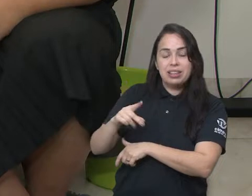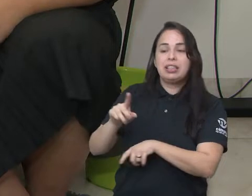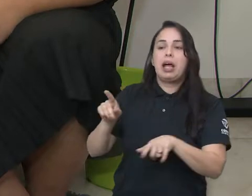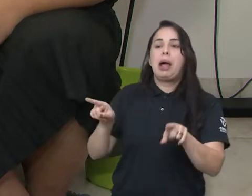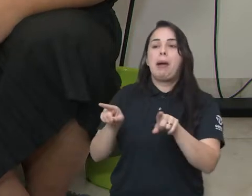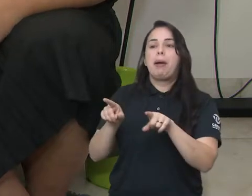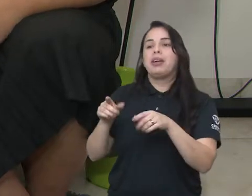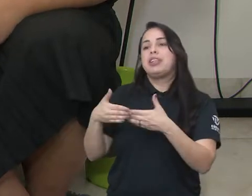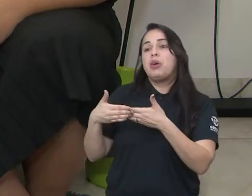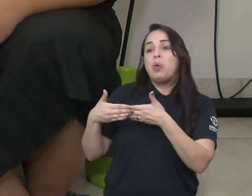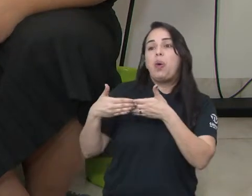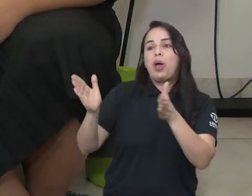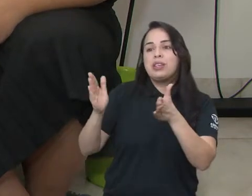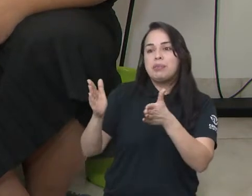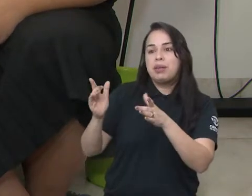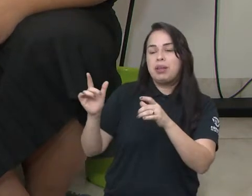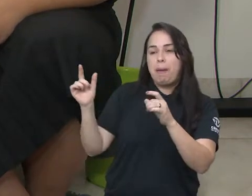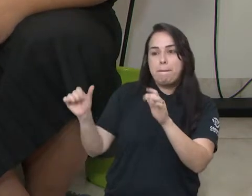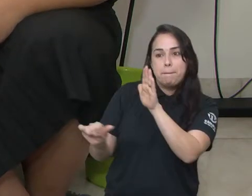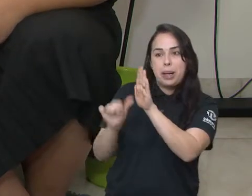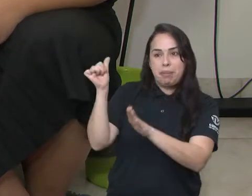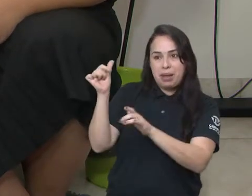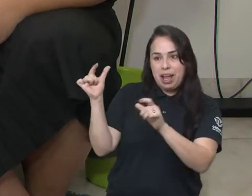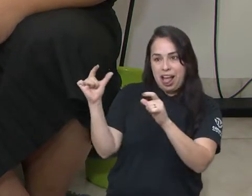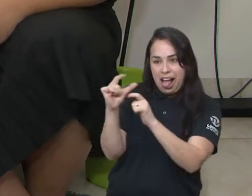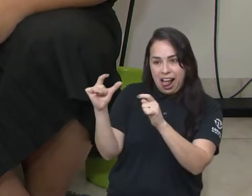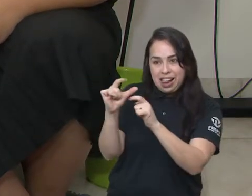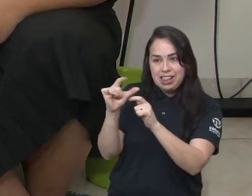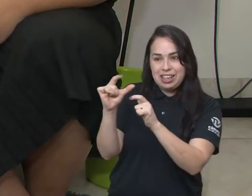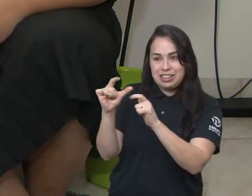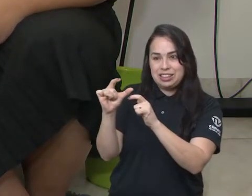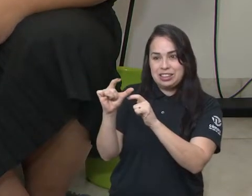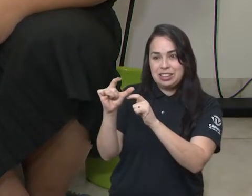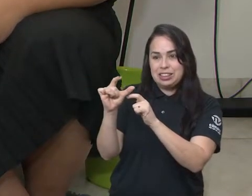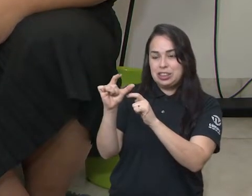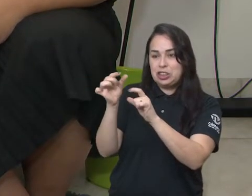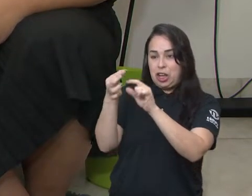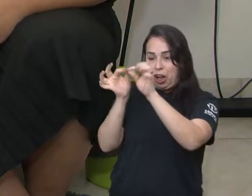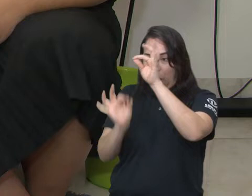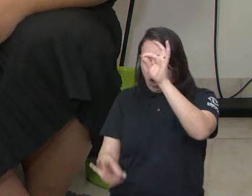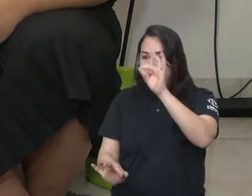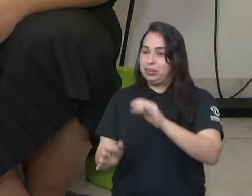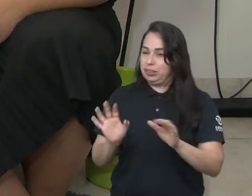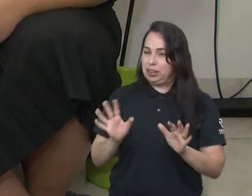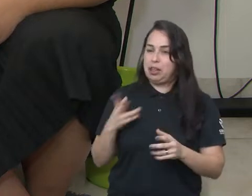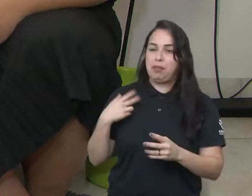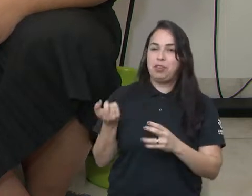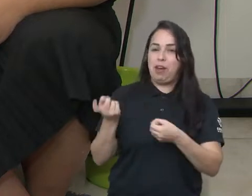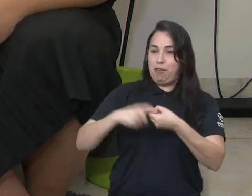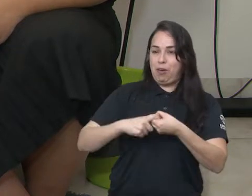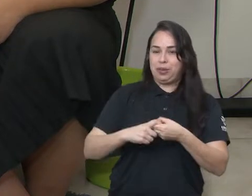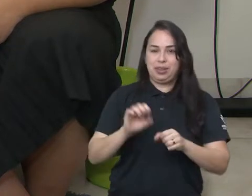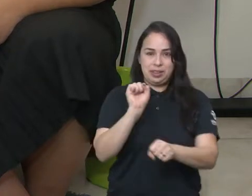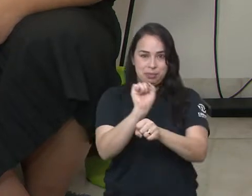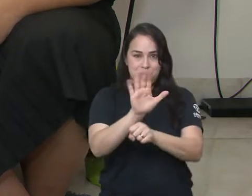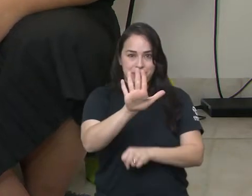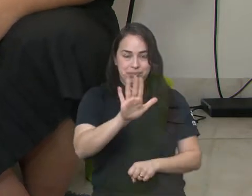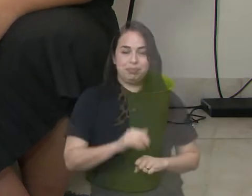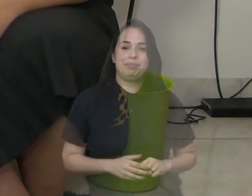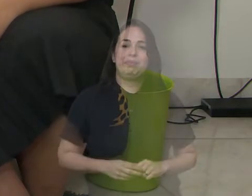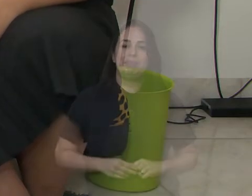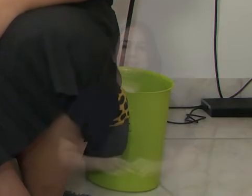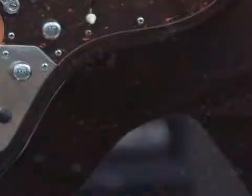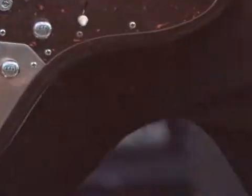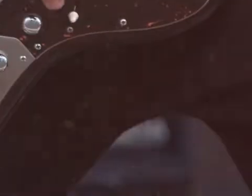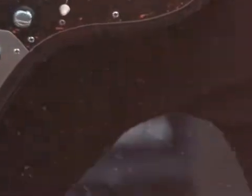mais trabalhos dela, né? E sobre o lançamento, o lançamento da sua primeira HQ, né? Longa. Então a gente já volta, tá?